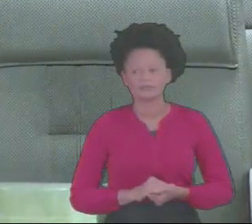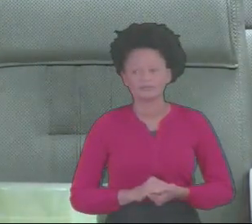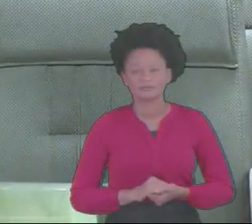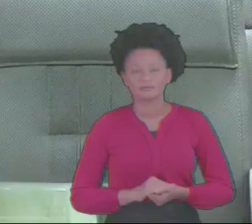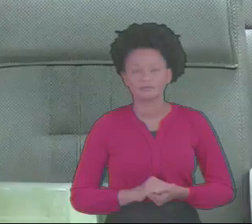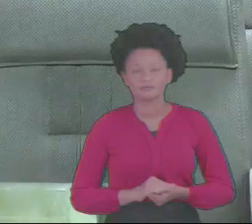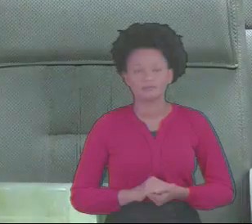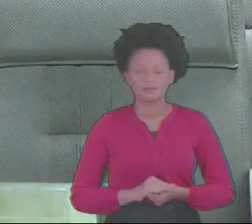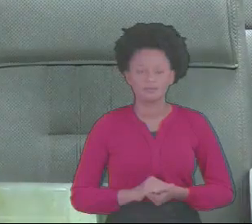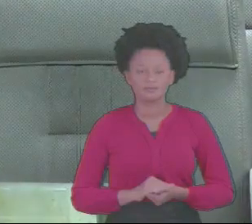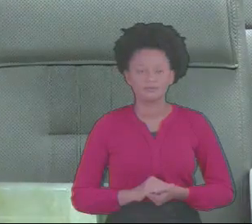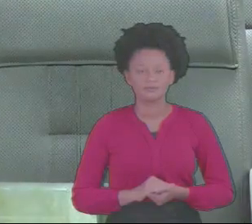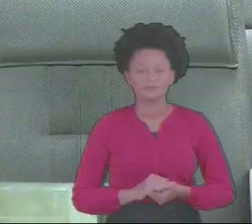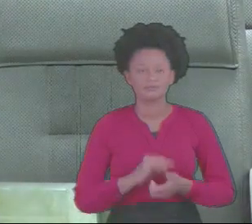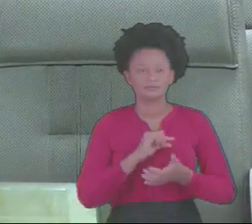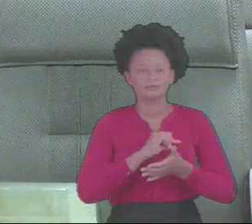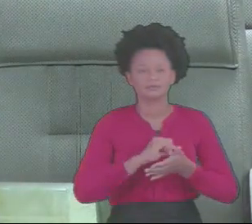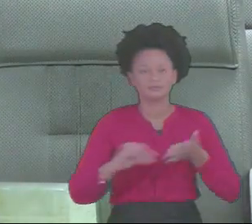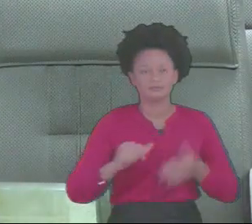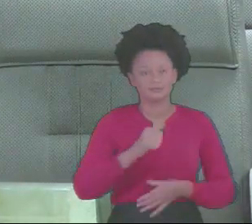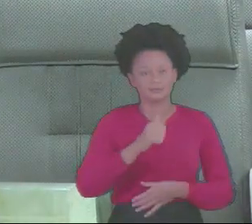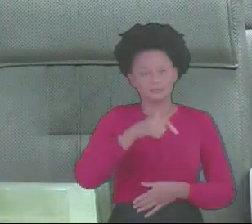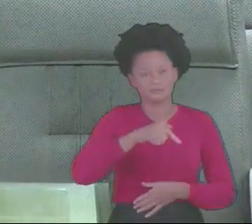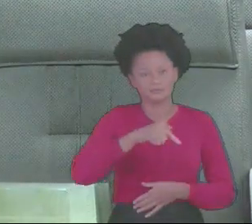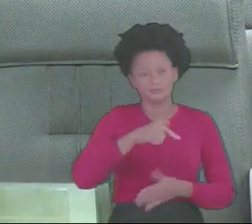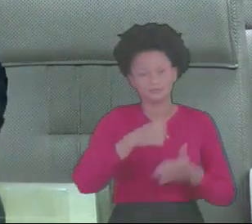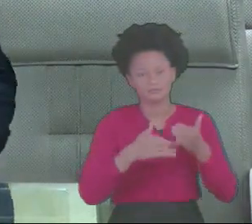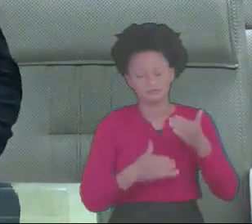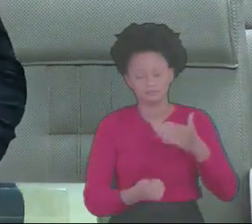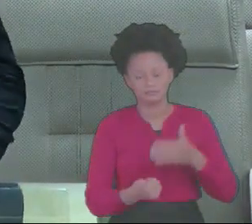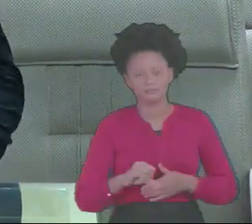17 ou 19